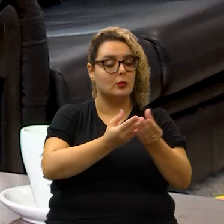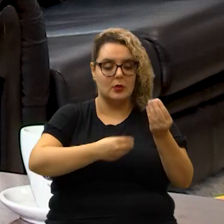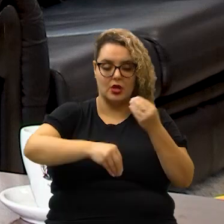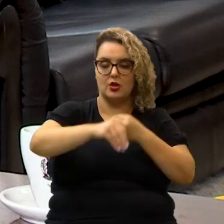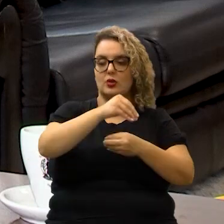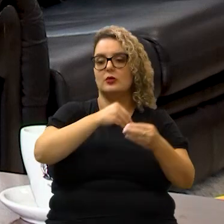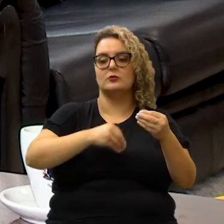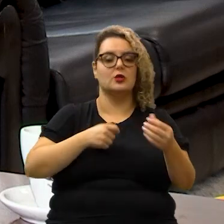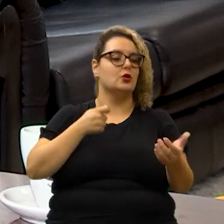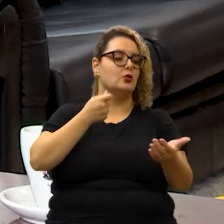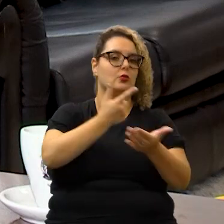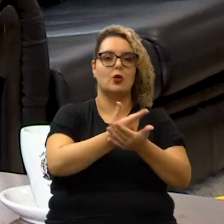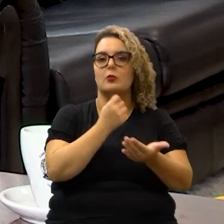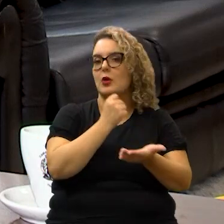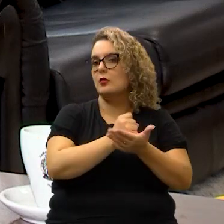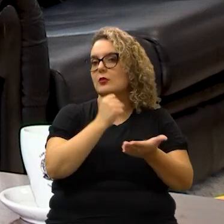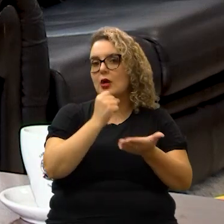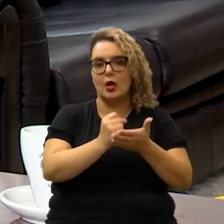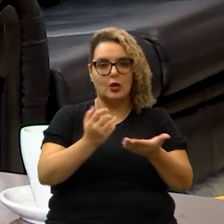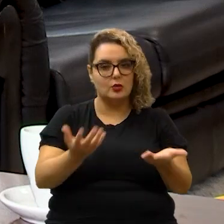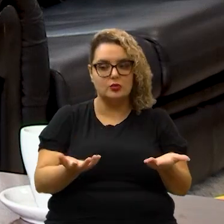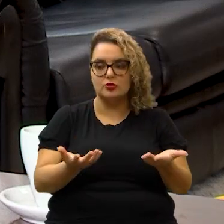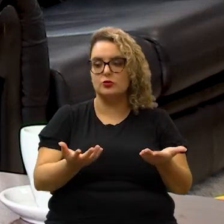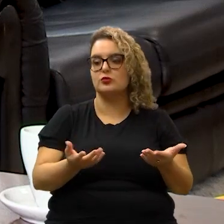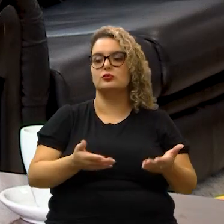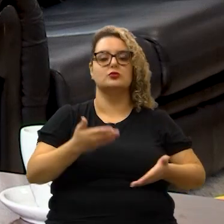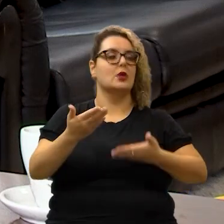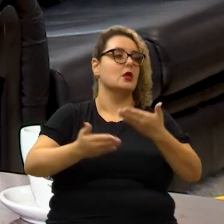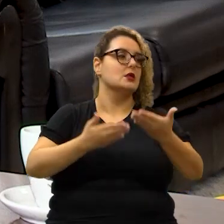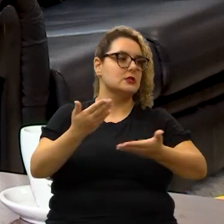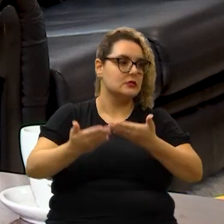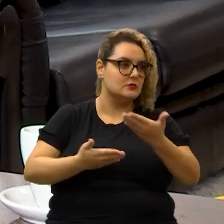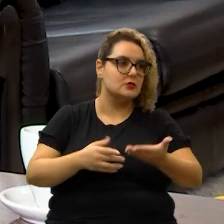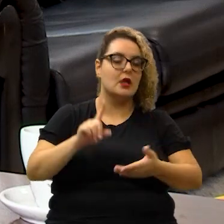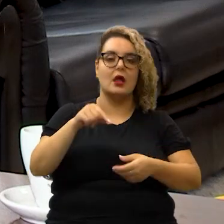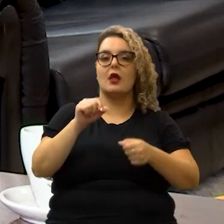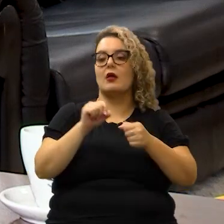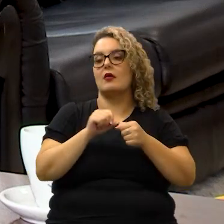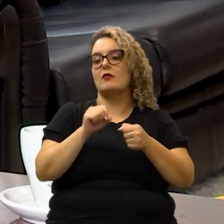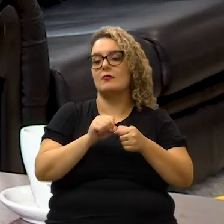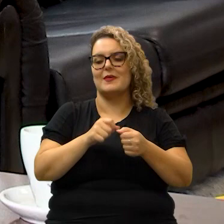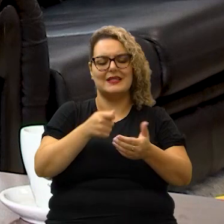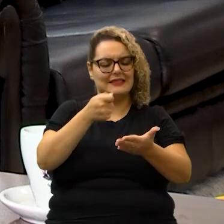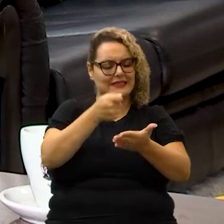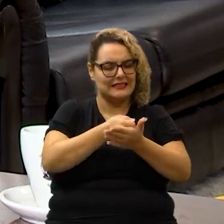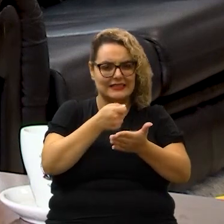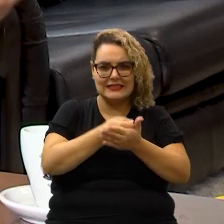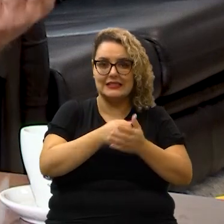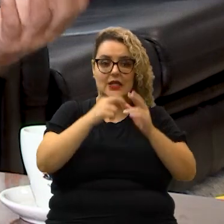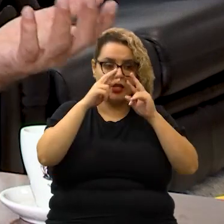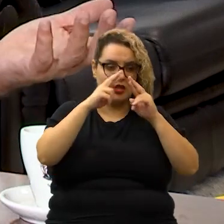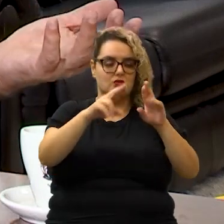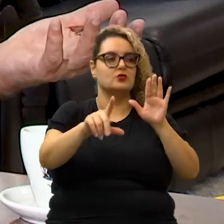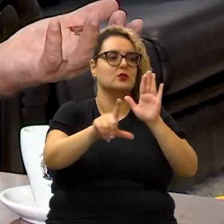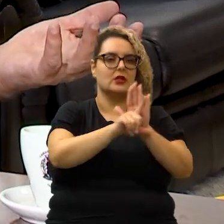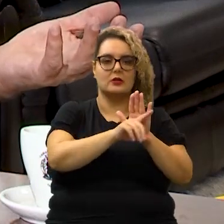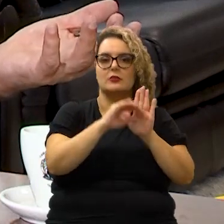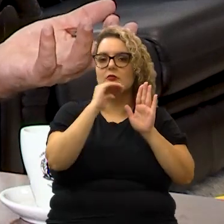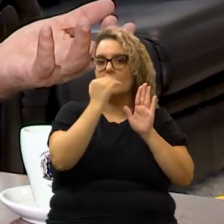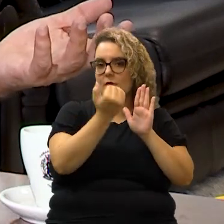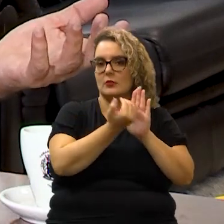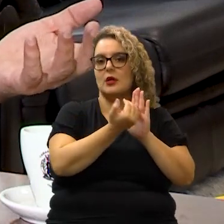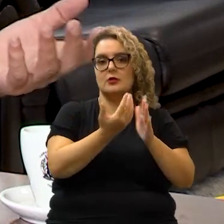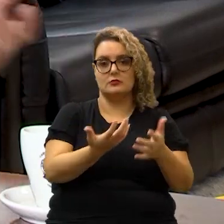contratação de serviços é feito rigorosamente respeitando a legislação e de forma de